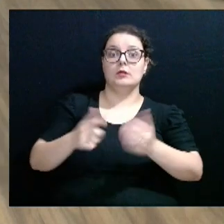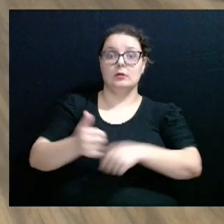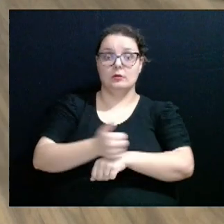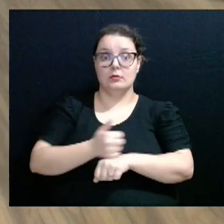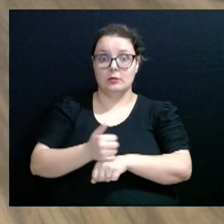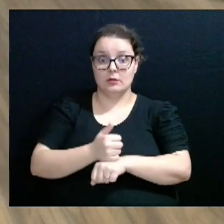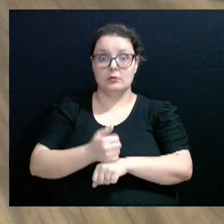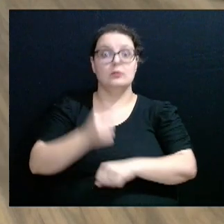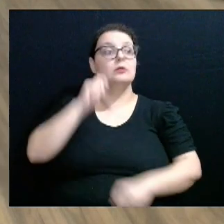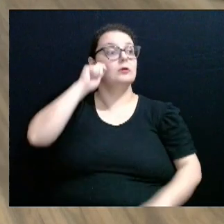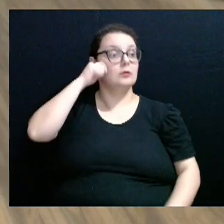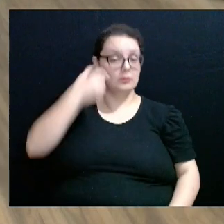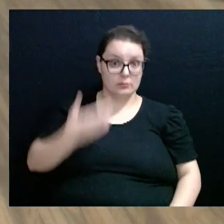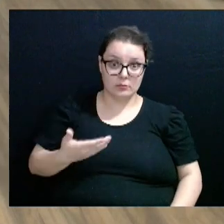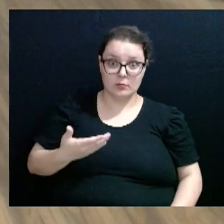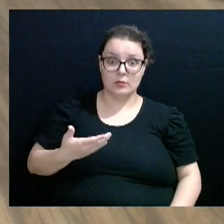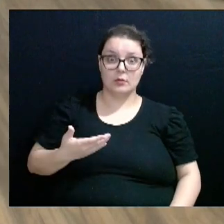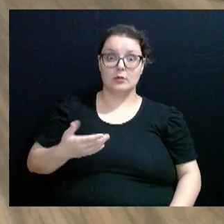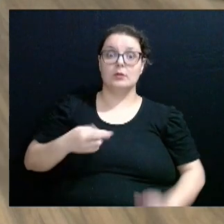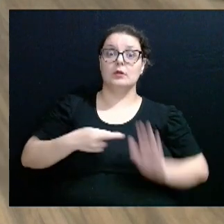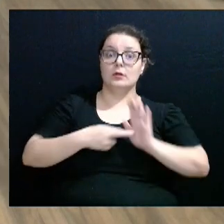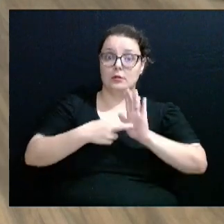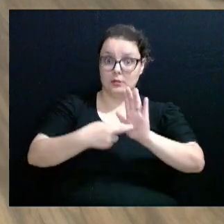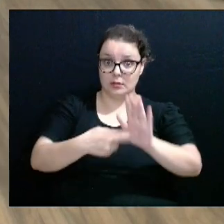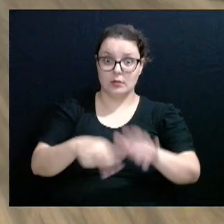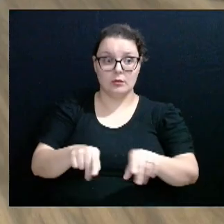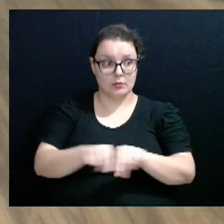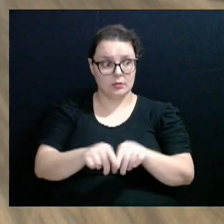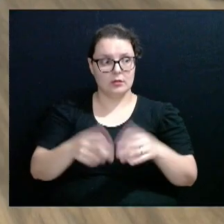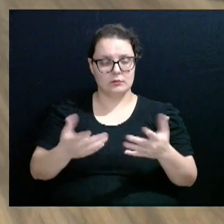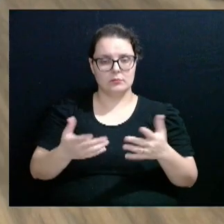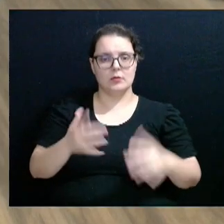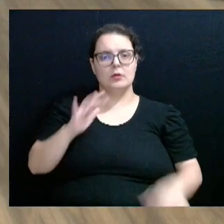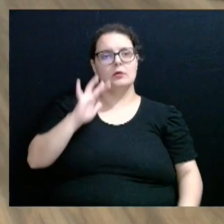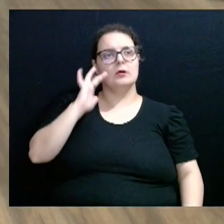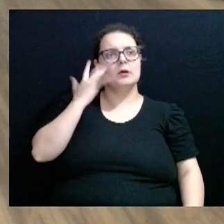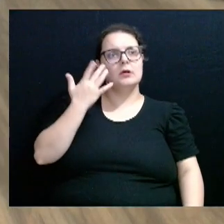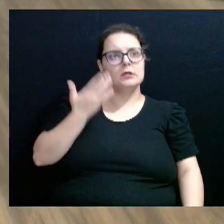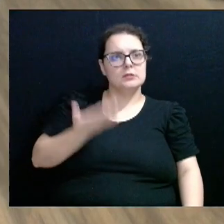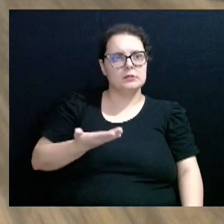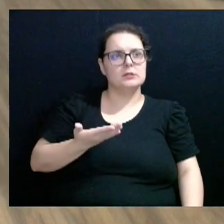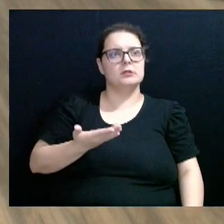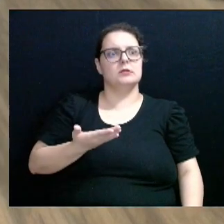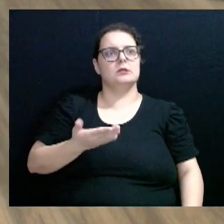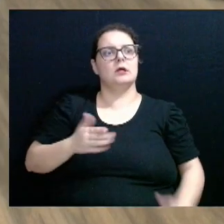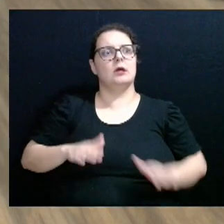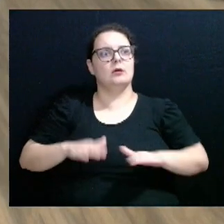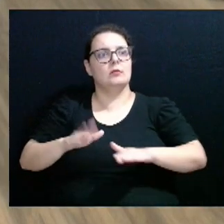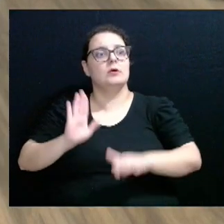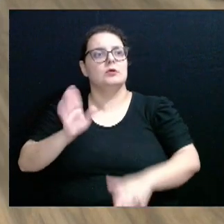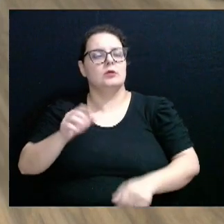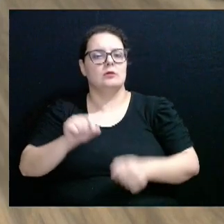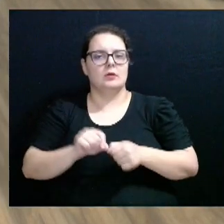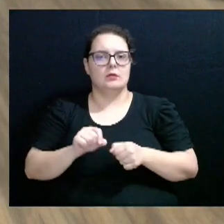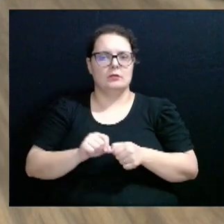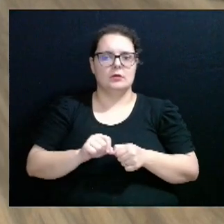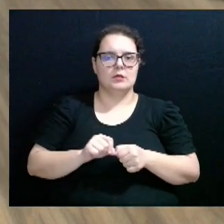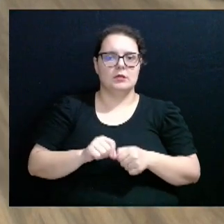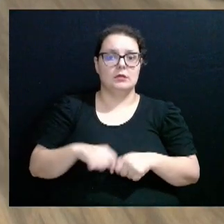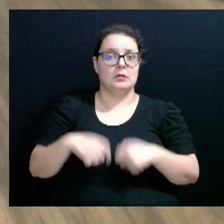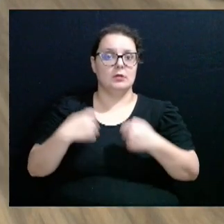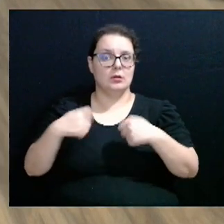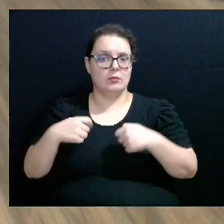que são referência, inclusive. Você acha que esse passo já foi dado e ainda precisa ser um pouco